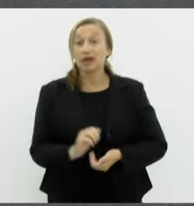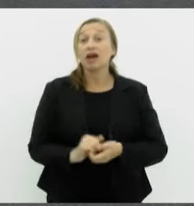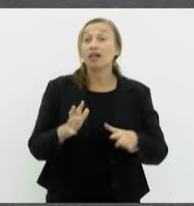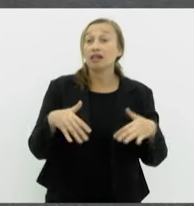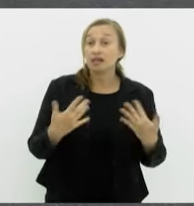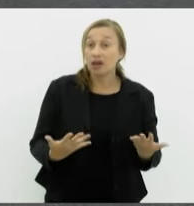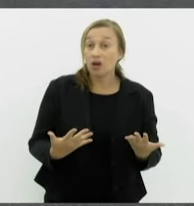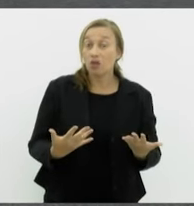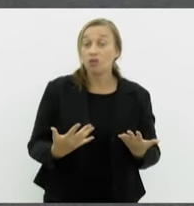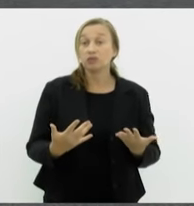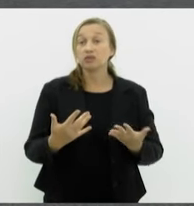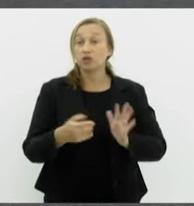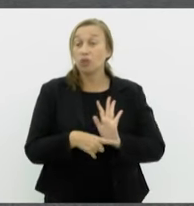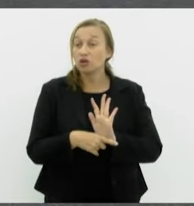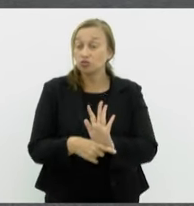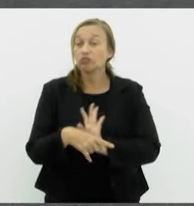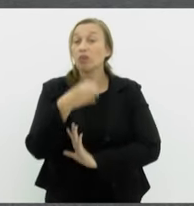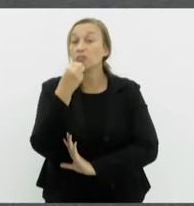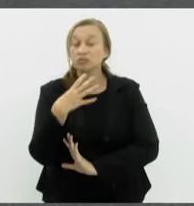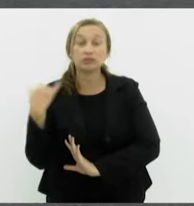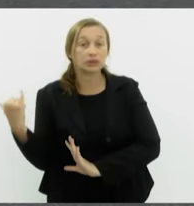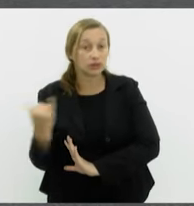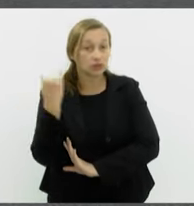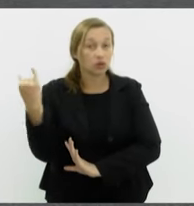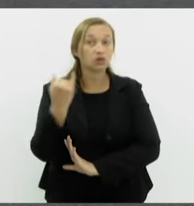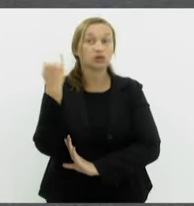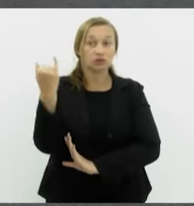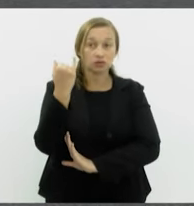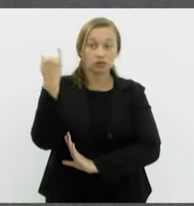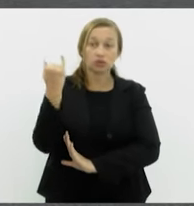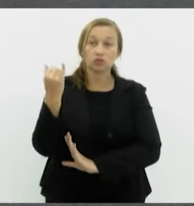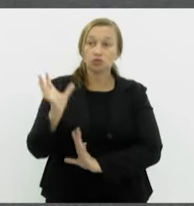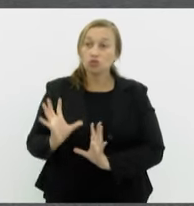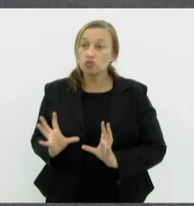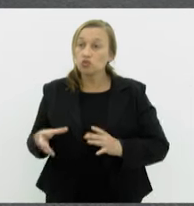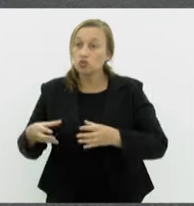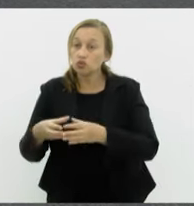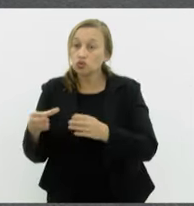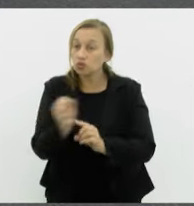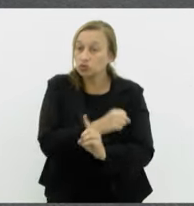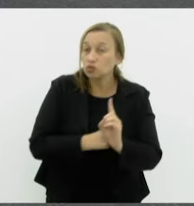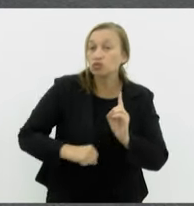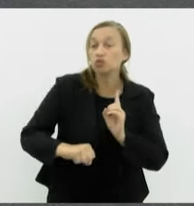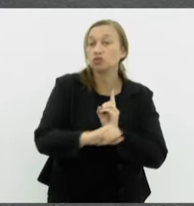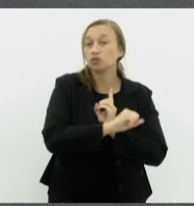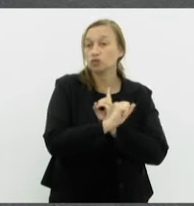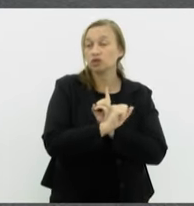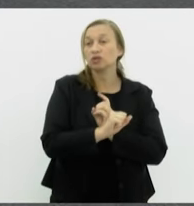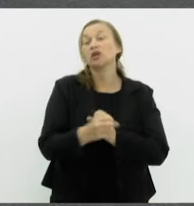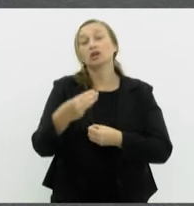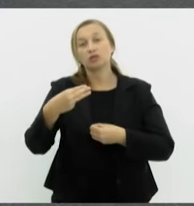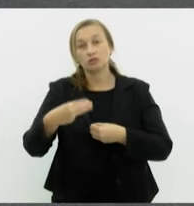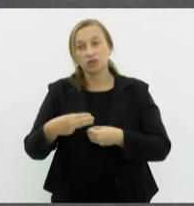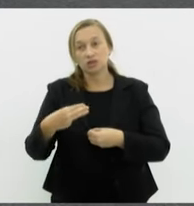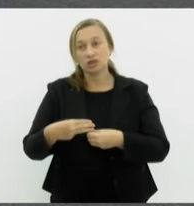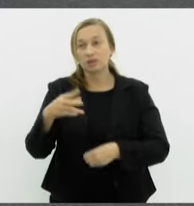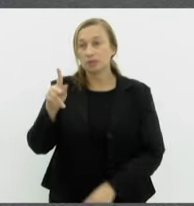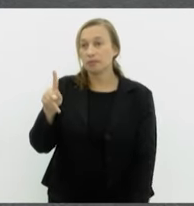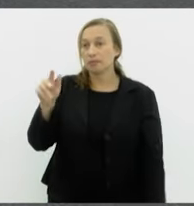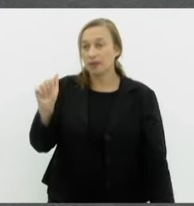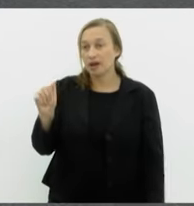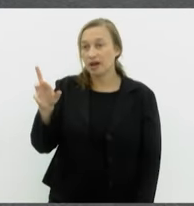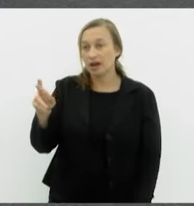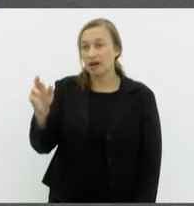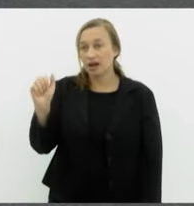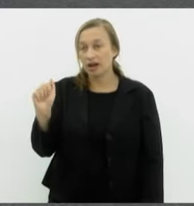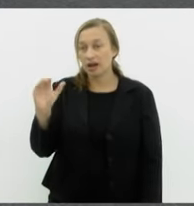acho que isso é uma contribuição muito importante para o conjunto da sociedade, para o conjunto do município de Paracambi, e